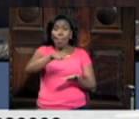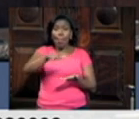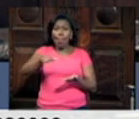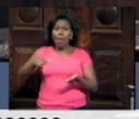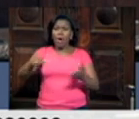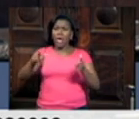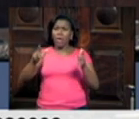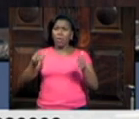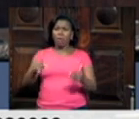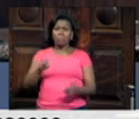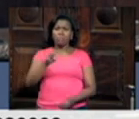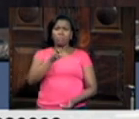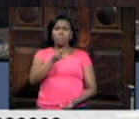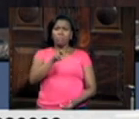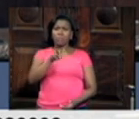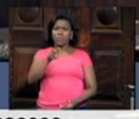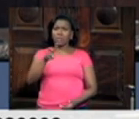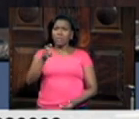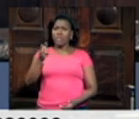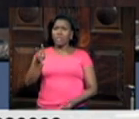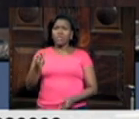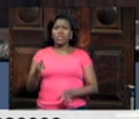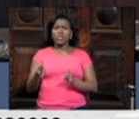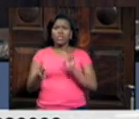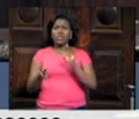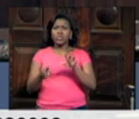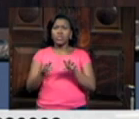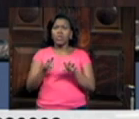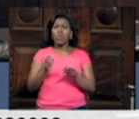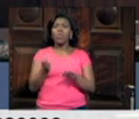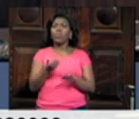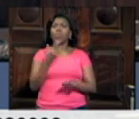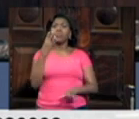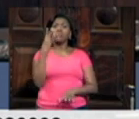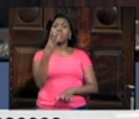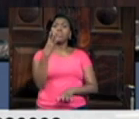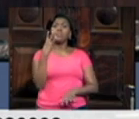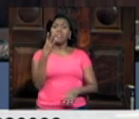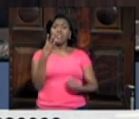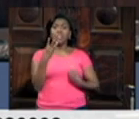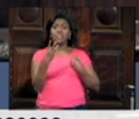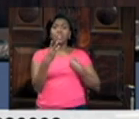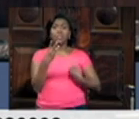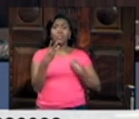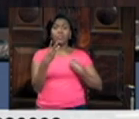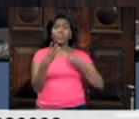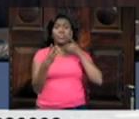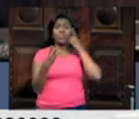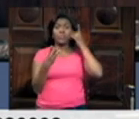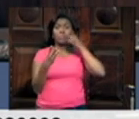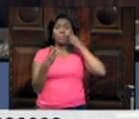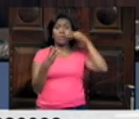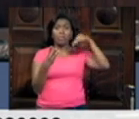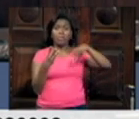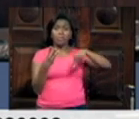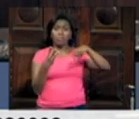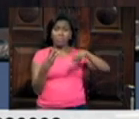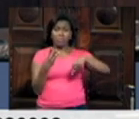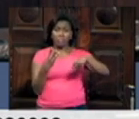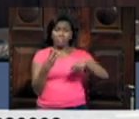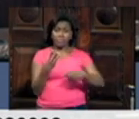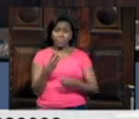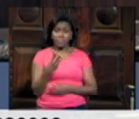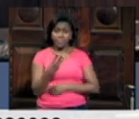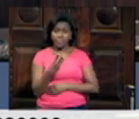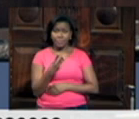está, com apenas 3 parlamentares, fora o parlamentar